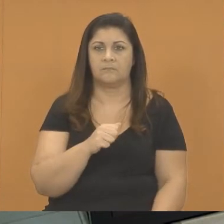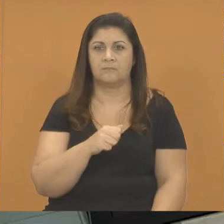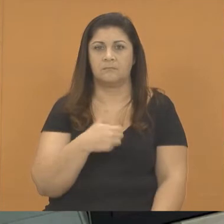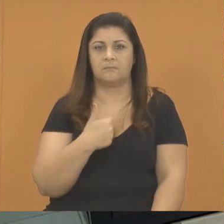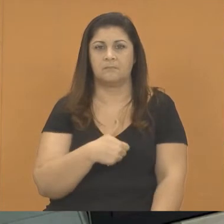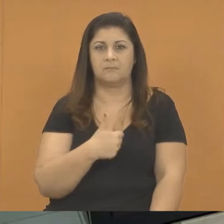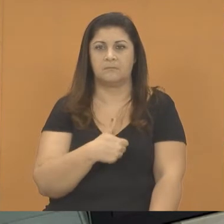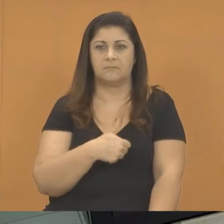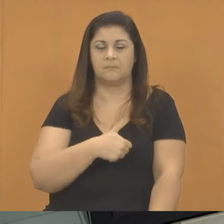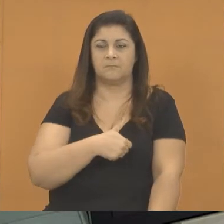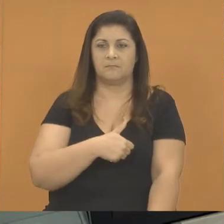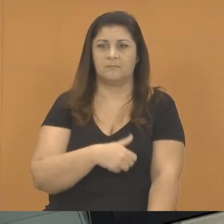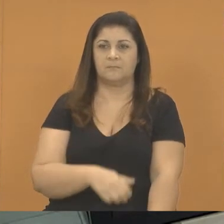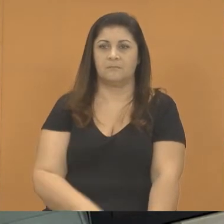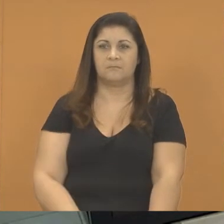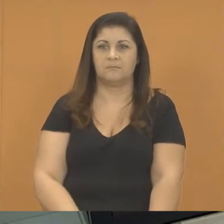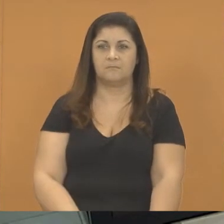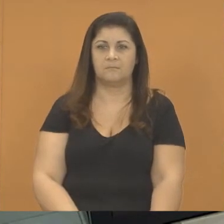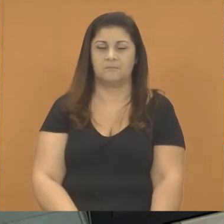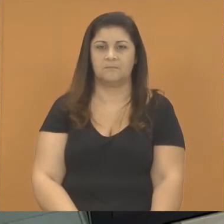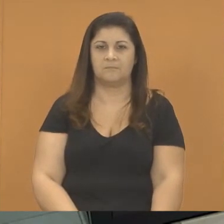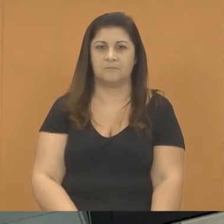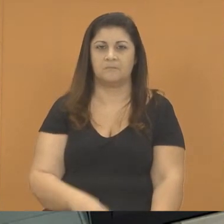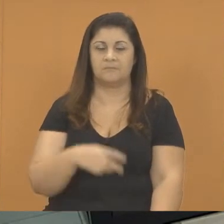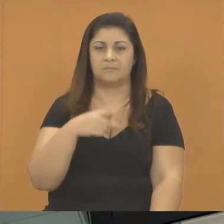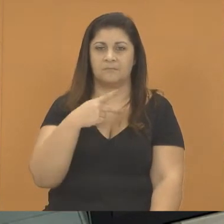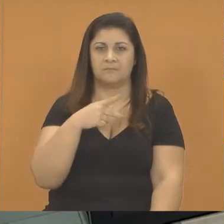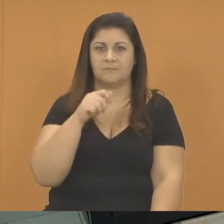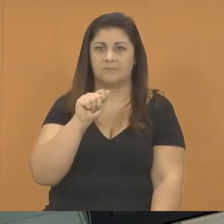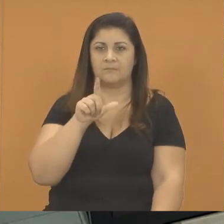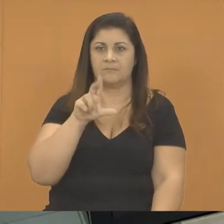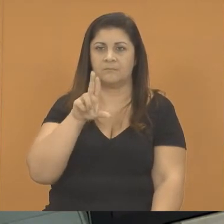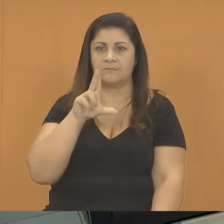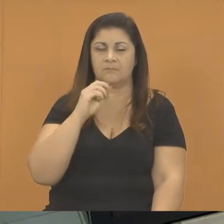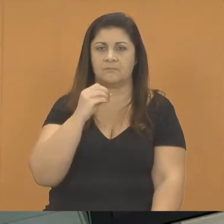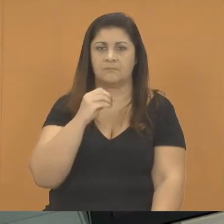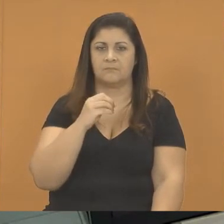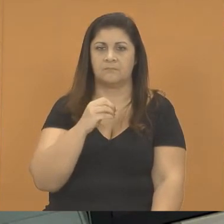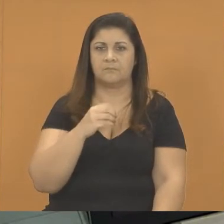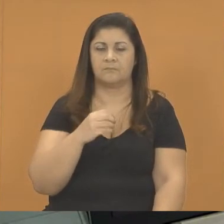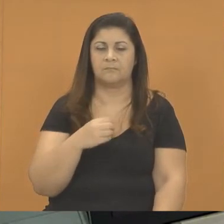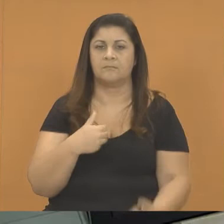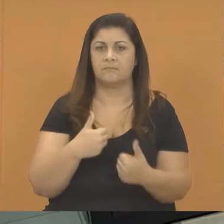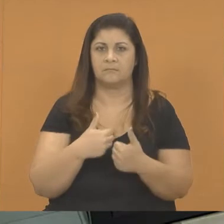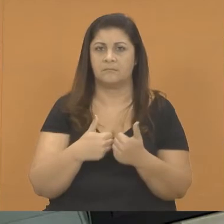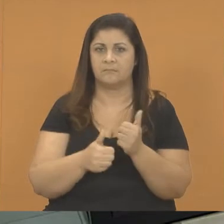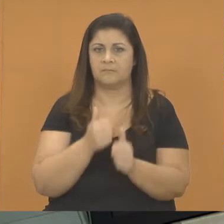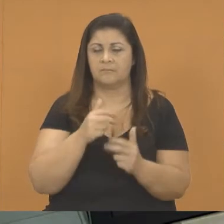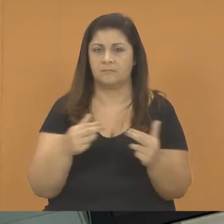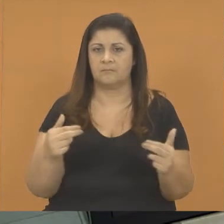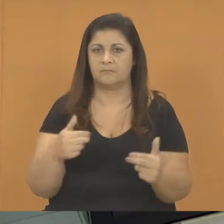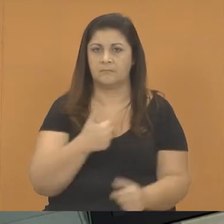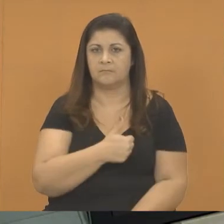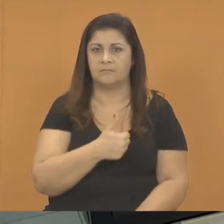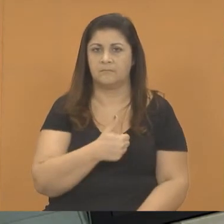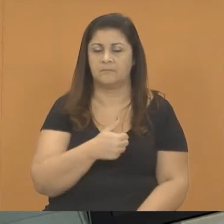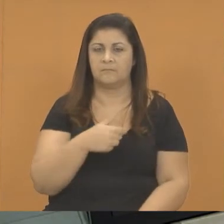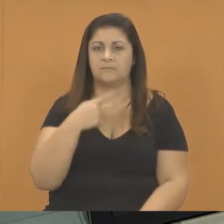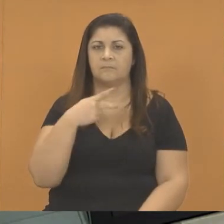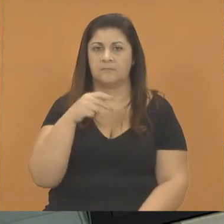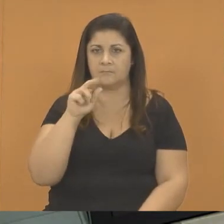favorável como vota o vereador paulinho do esporte favorável como vota vereador paulinho dos condutores